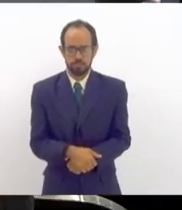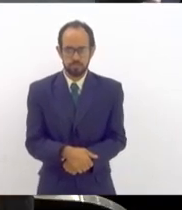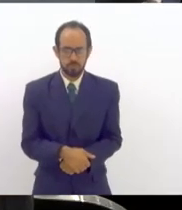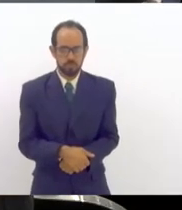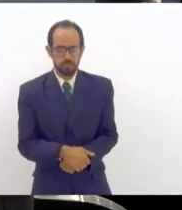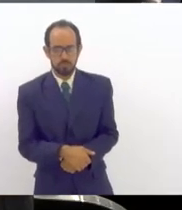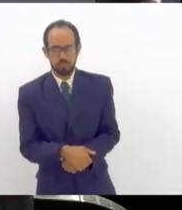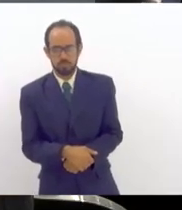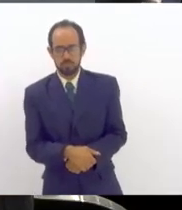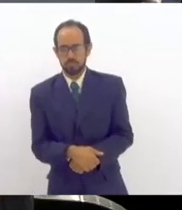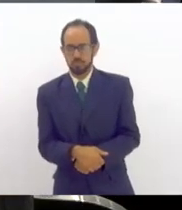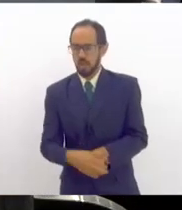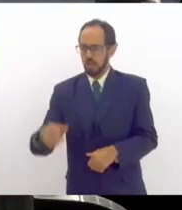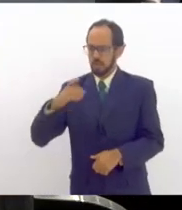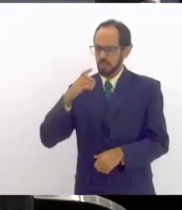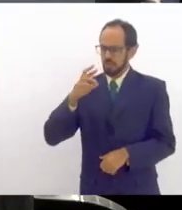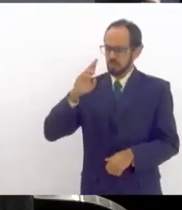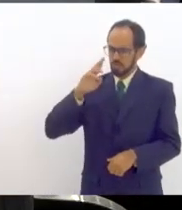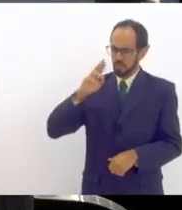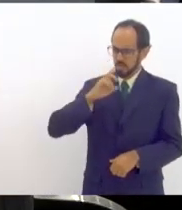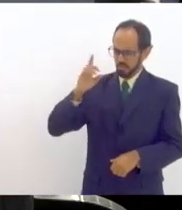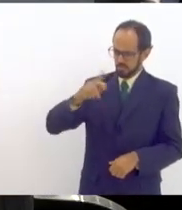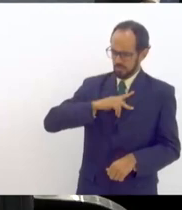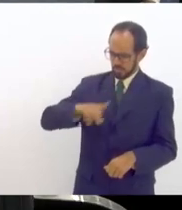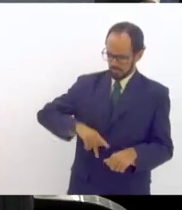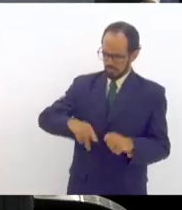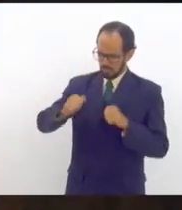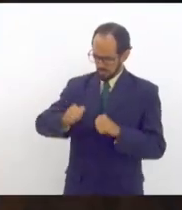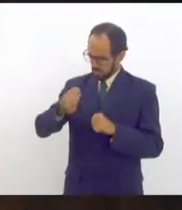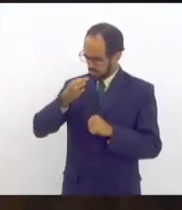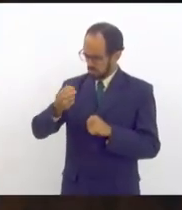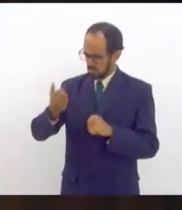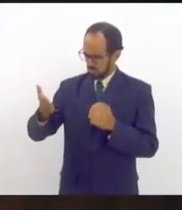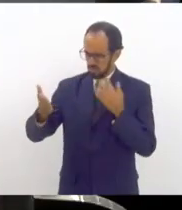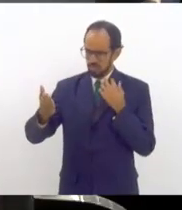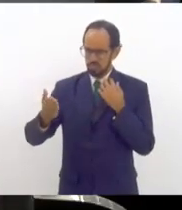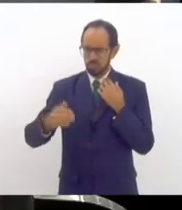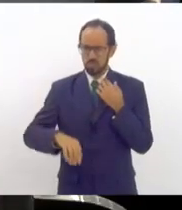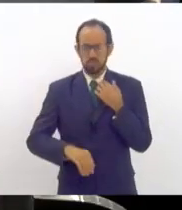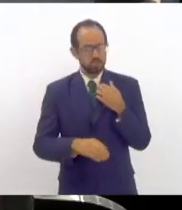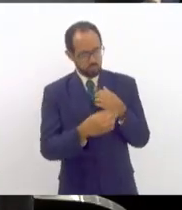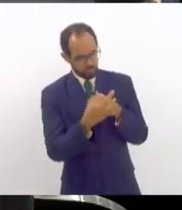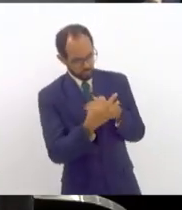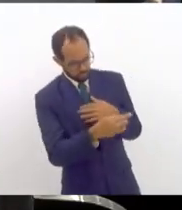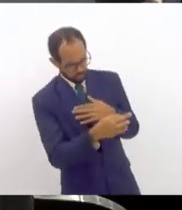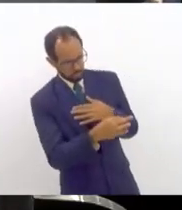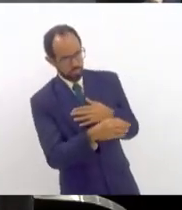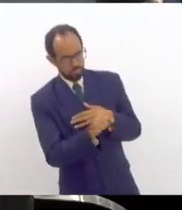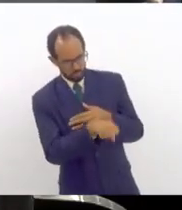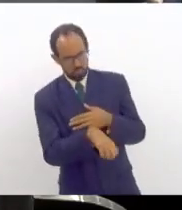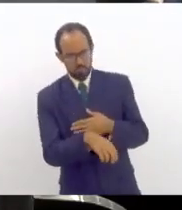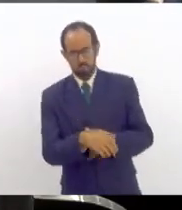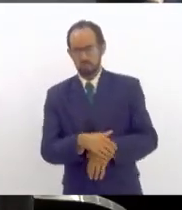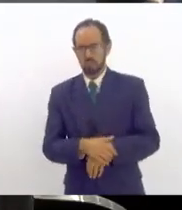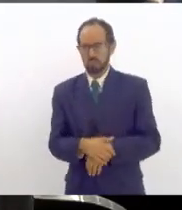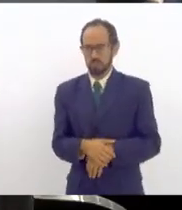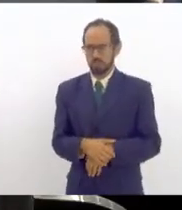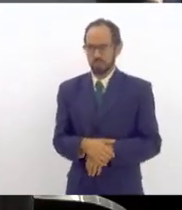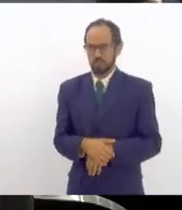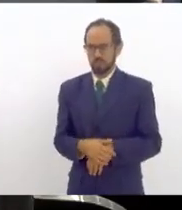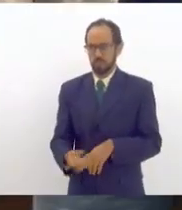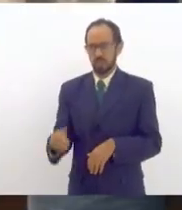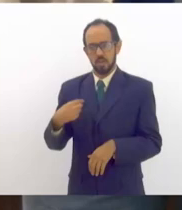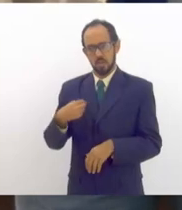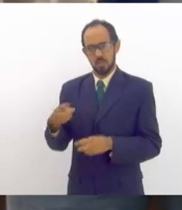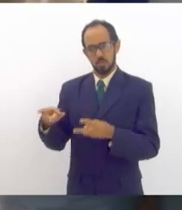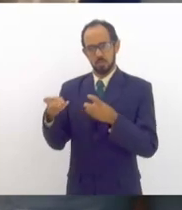senhora Presidente posso lhe dar uma sugestão Com certeza olha só eu vi ele